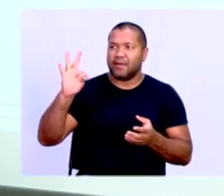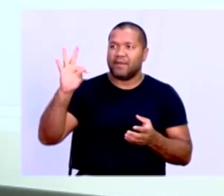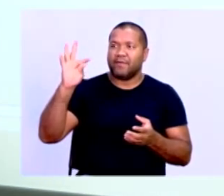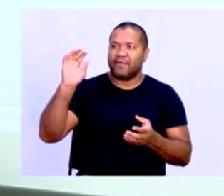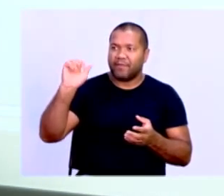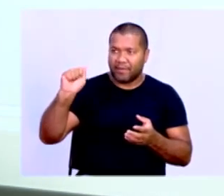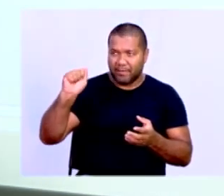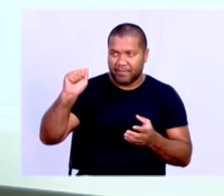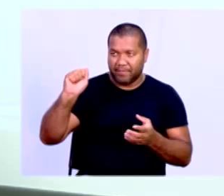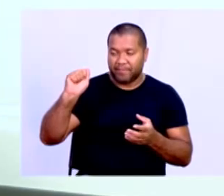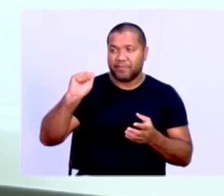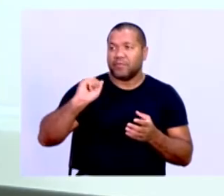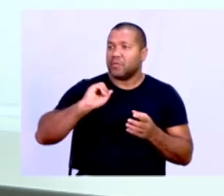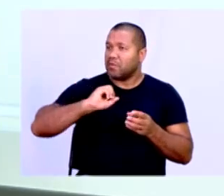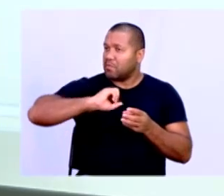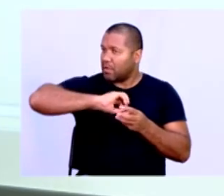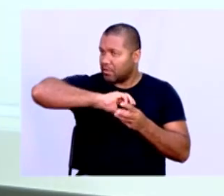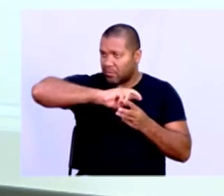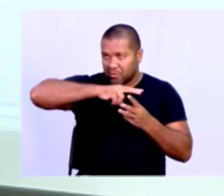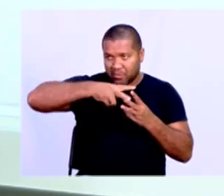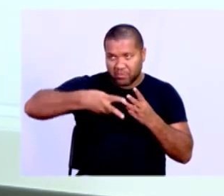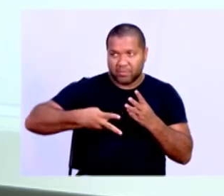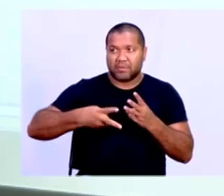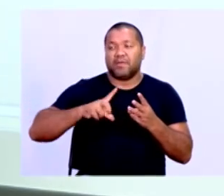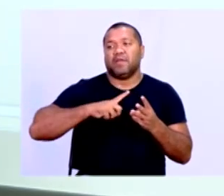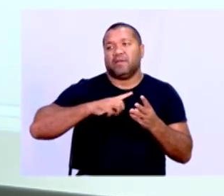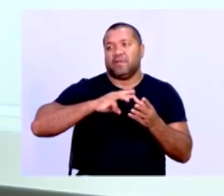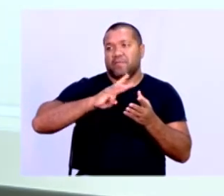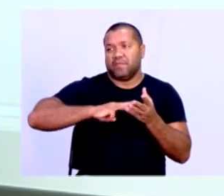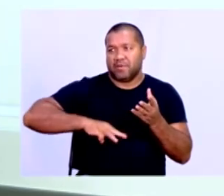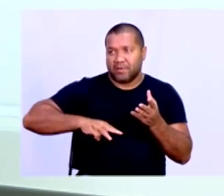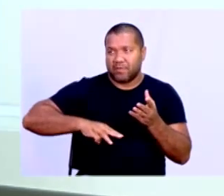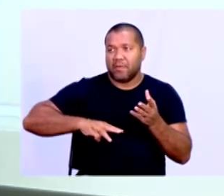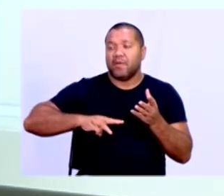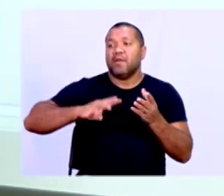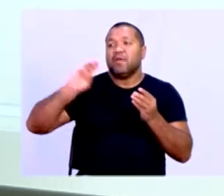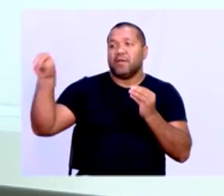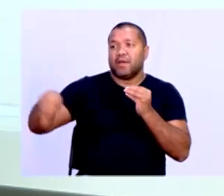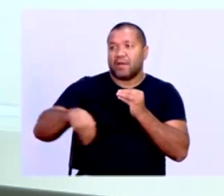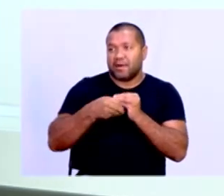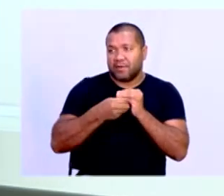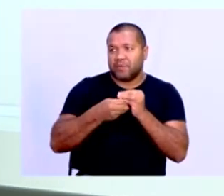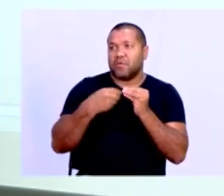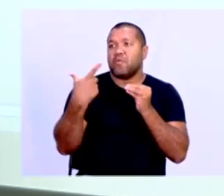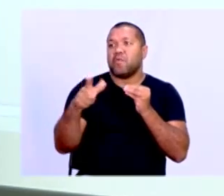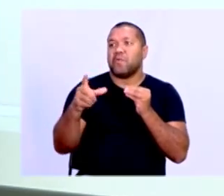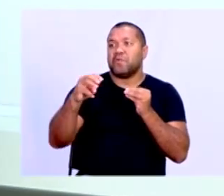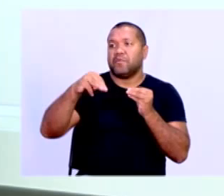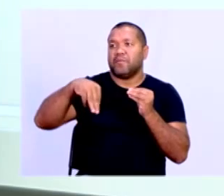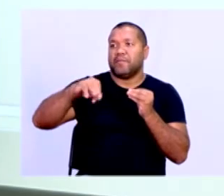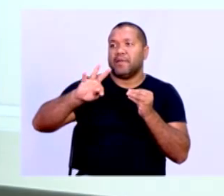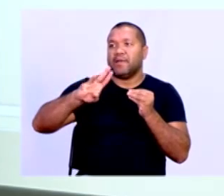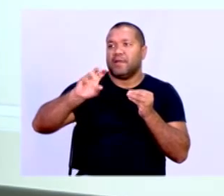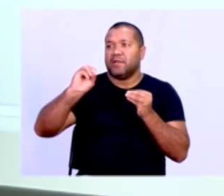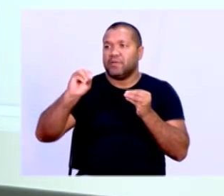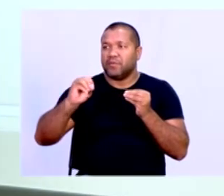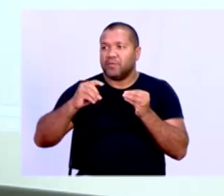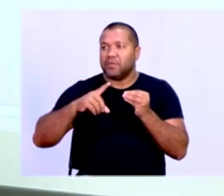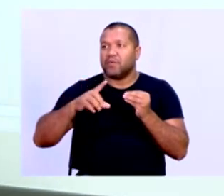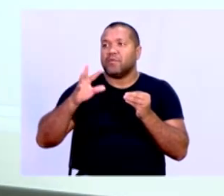tarifa. E ainda acrescentei um outro método com o mesmo nome, tarifa, porém